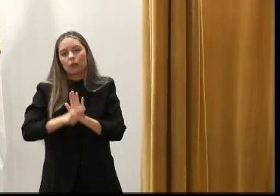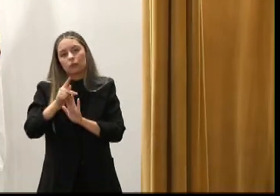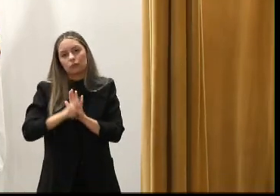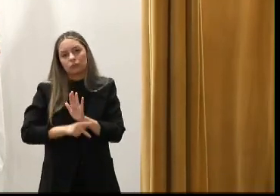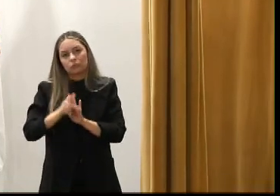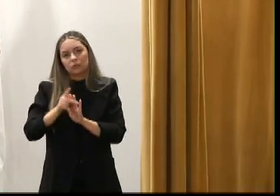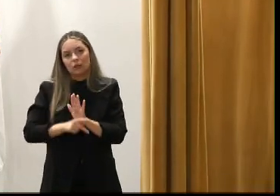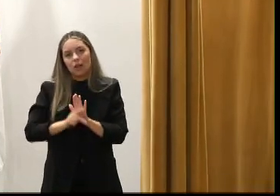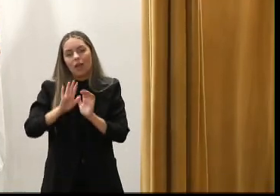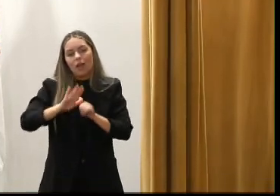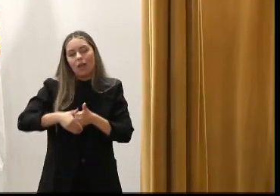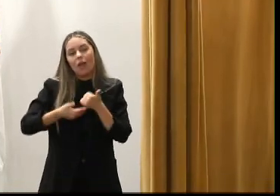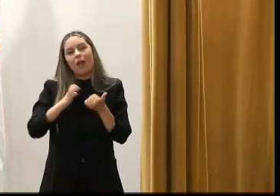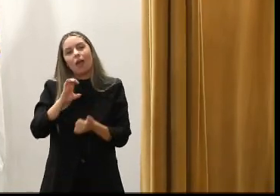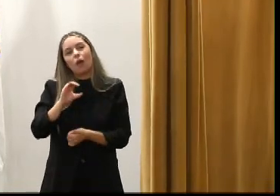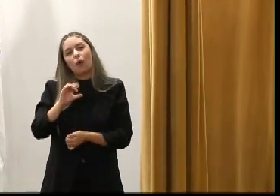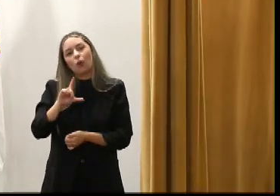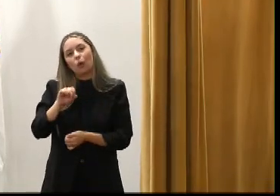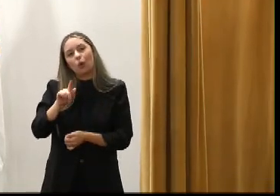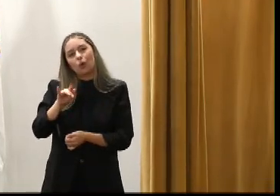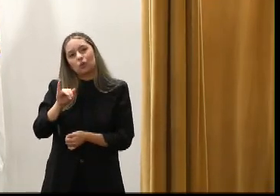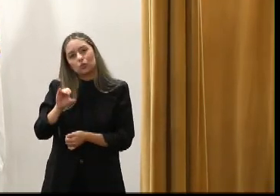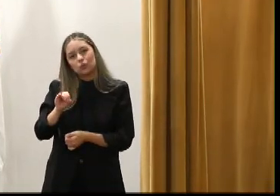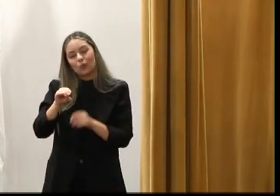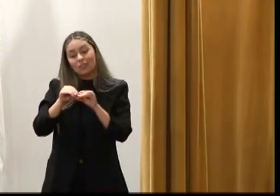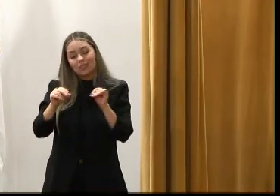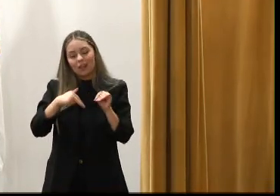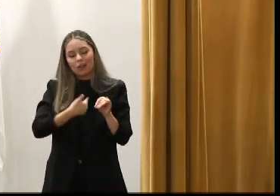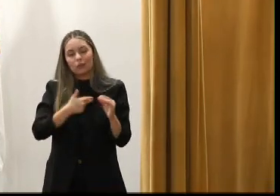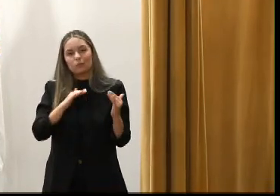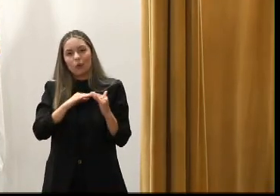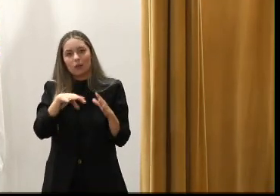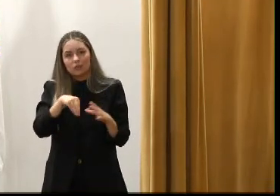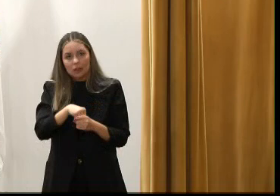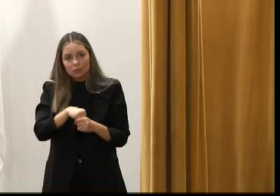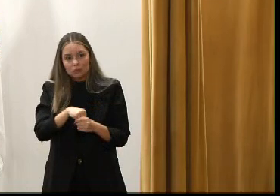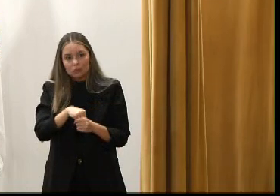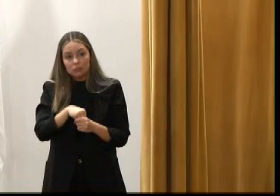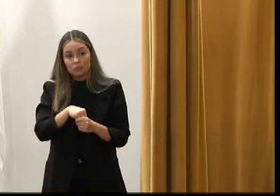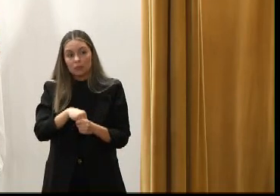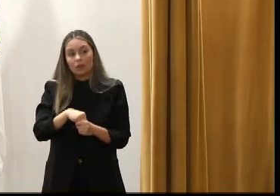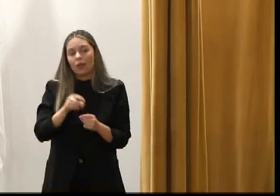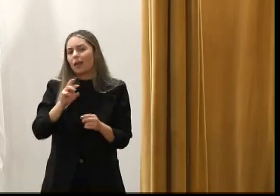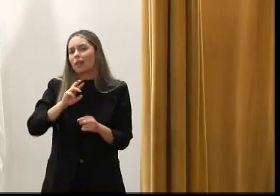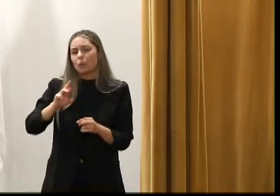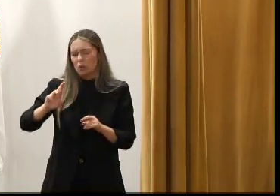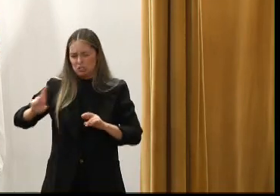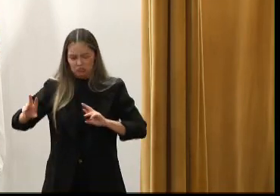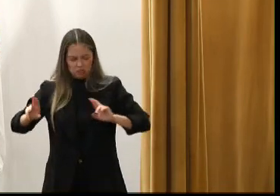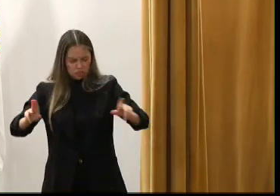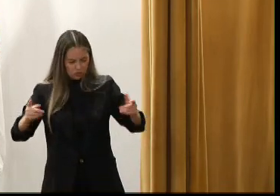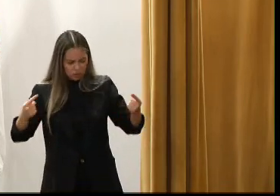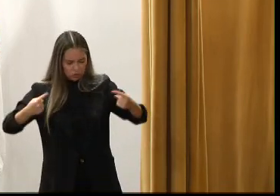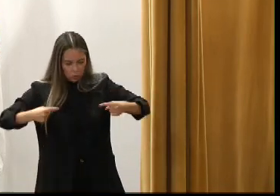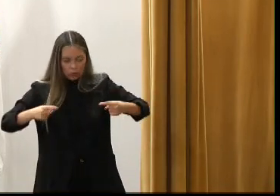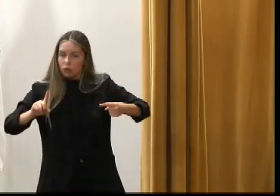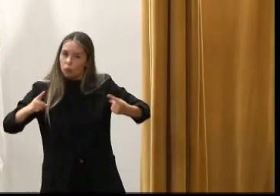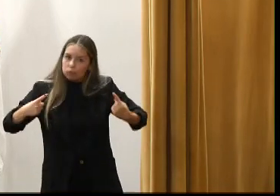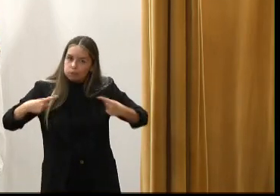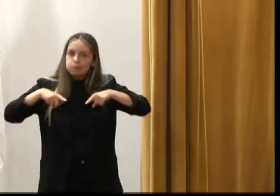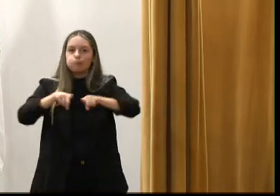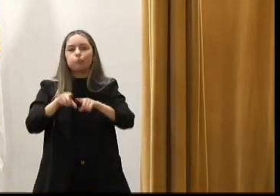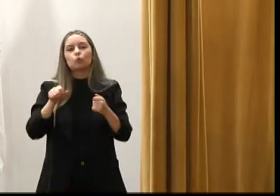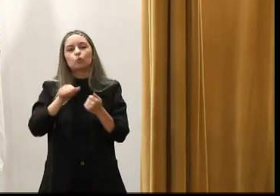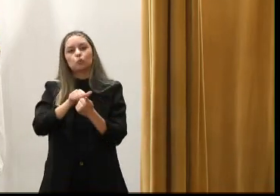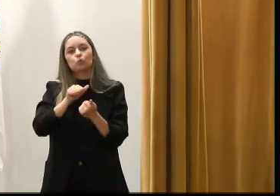né, ecológico do território que habitamos. Não são duas coisas divergentes. Tem que ser junto. Então,